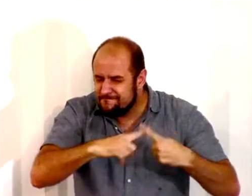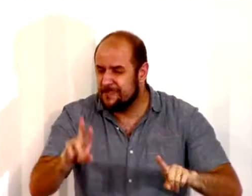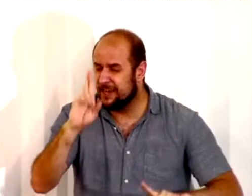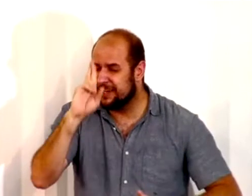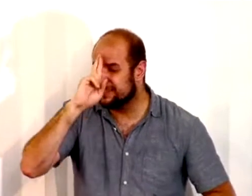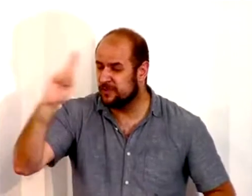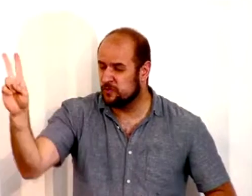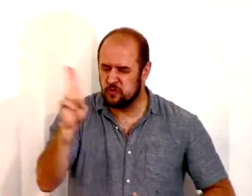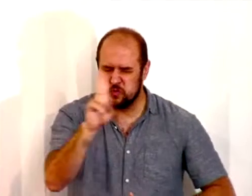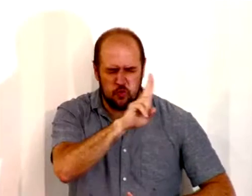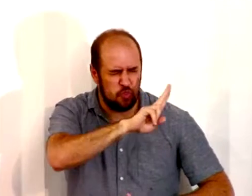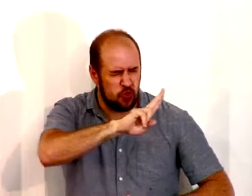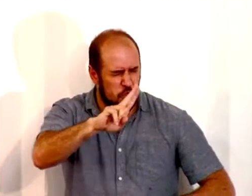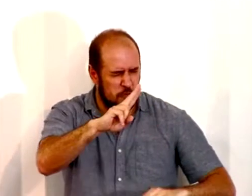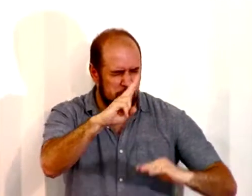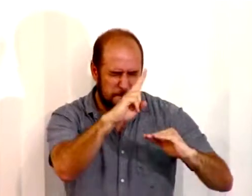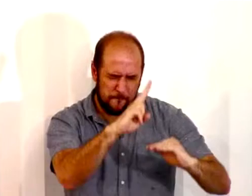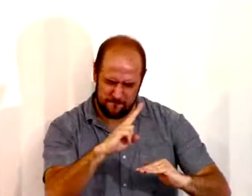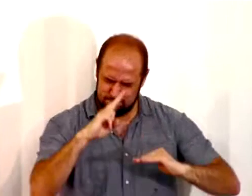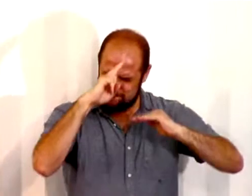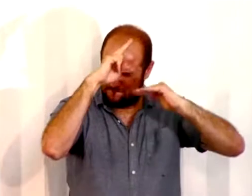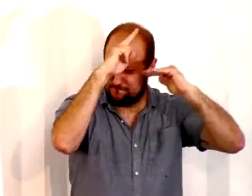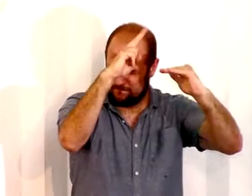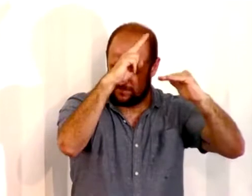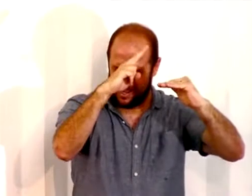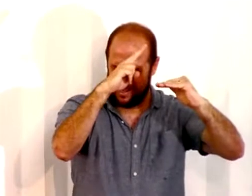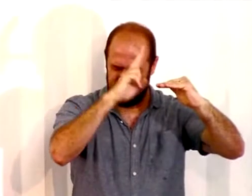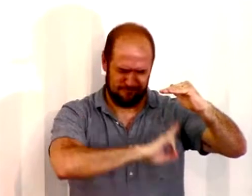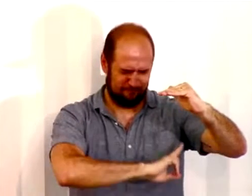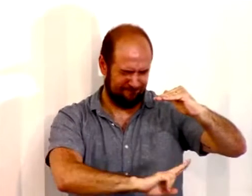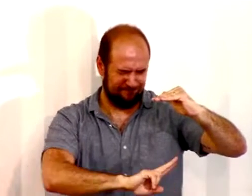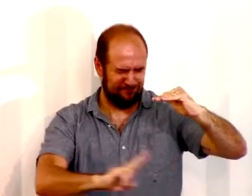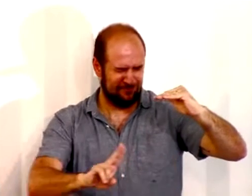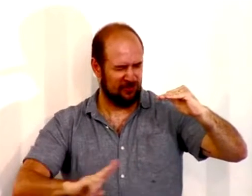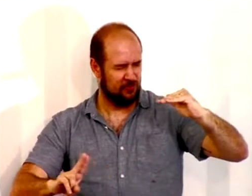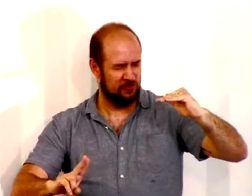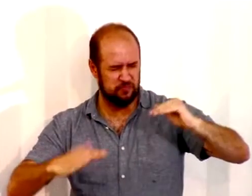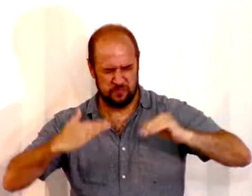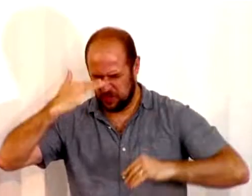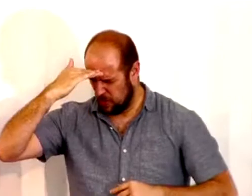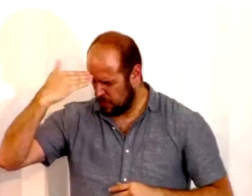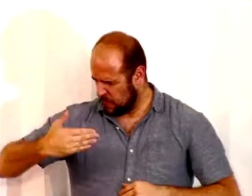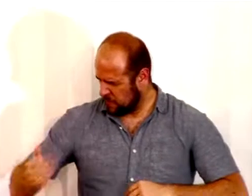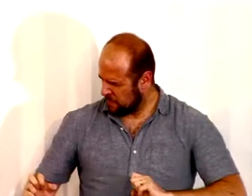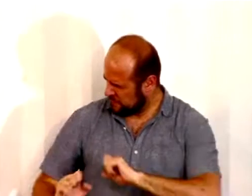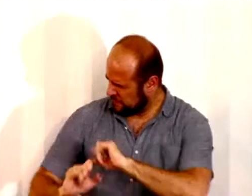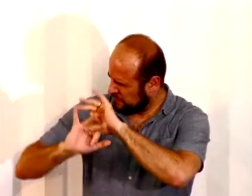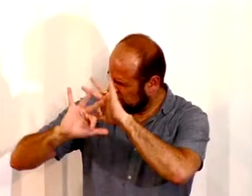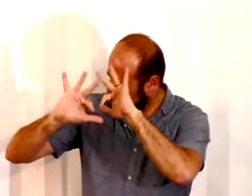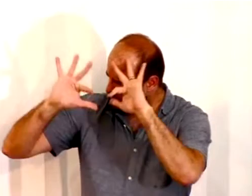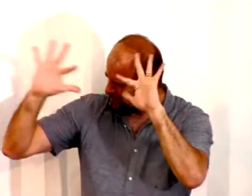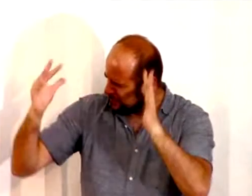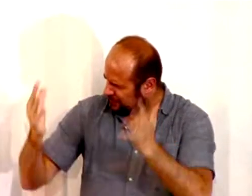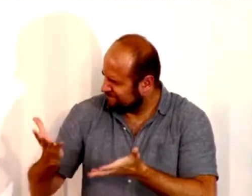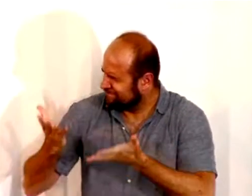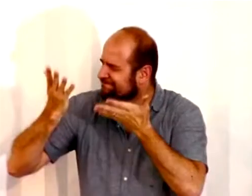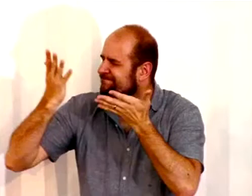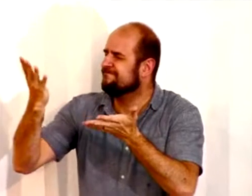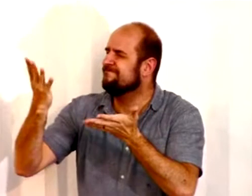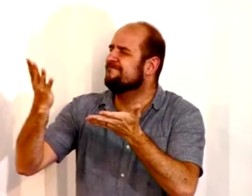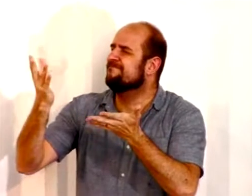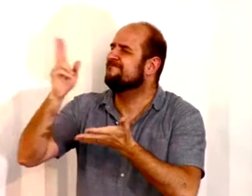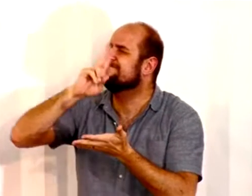está acima de todo nome. Por isso, ó Deus, toda honra e toda glória seja dada a Ti. Fale ao nosso coração, em nome